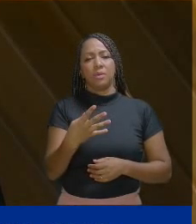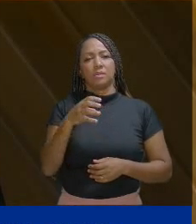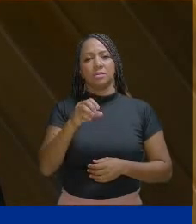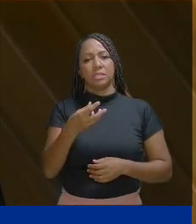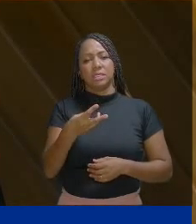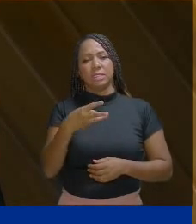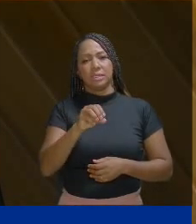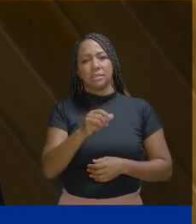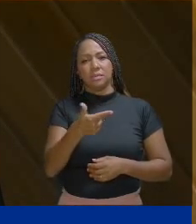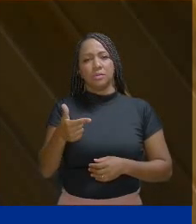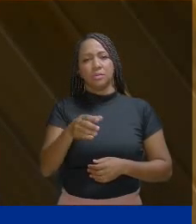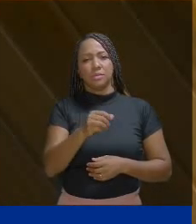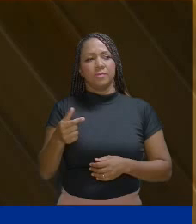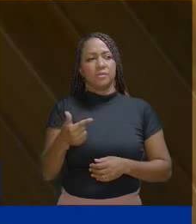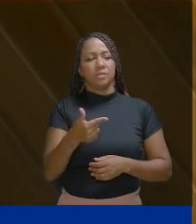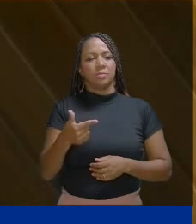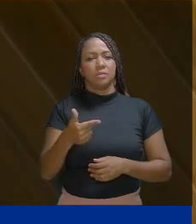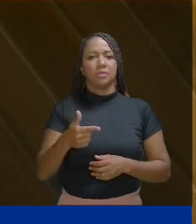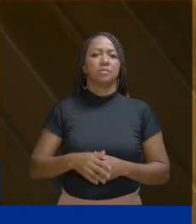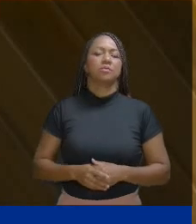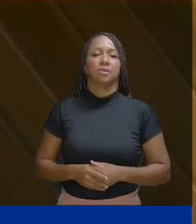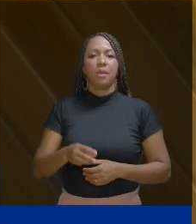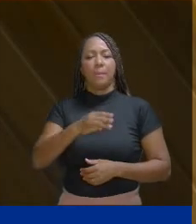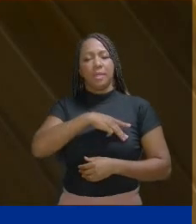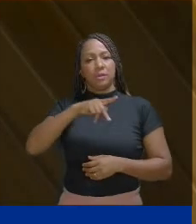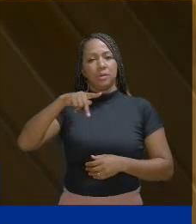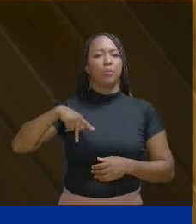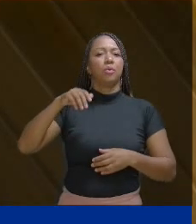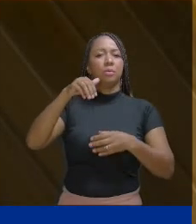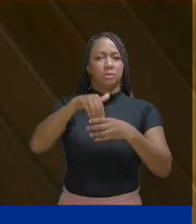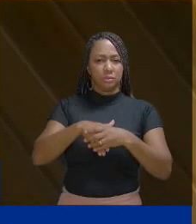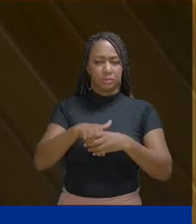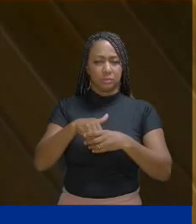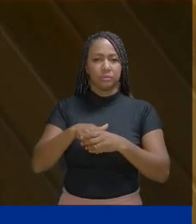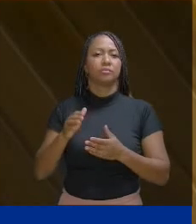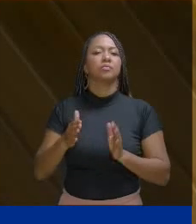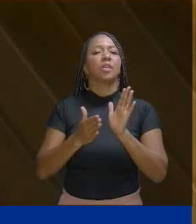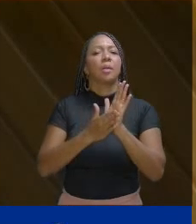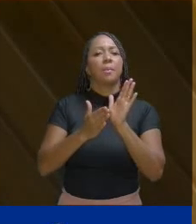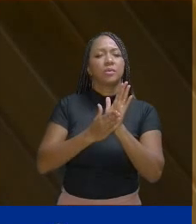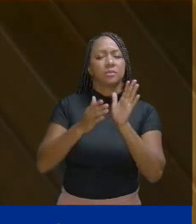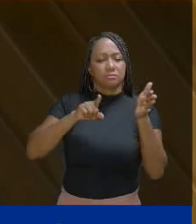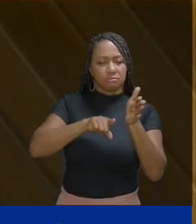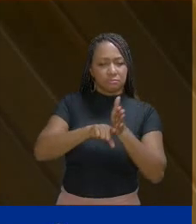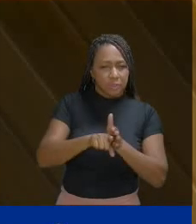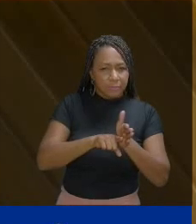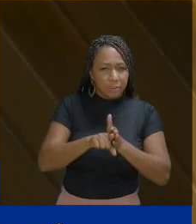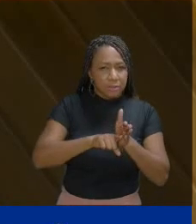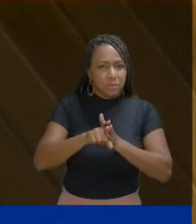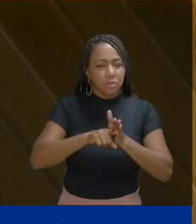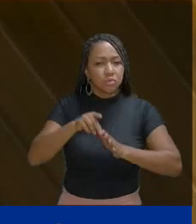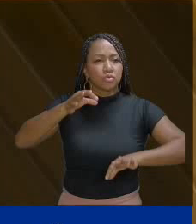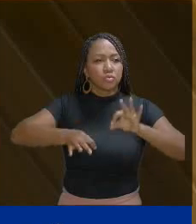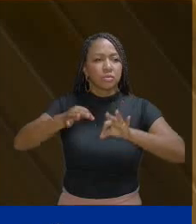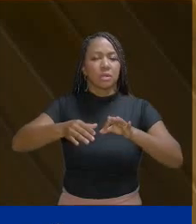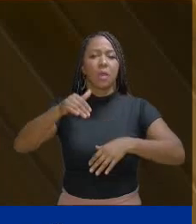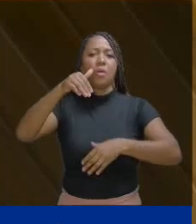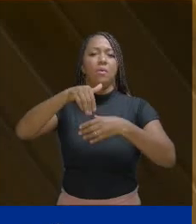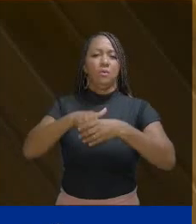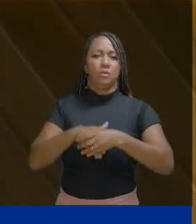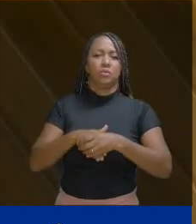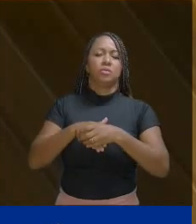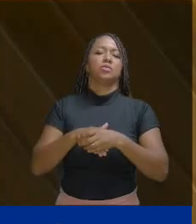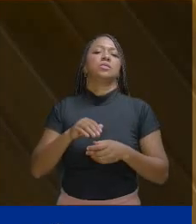0601-640-30, 2022. O Ministério Público Eleitoral propôs ação de investigação judicial eleitoral